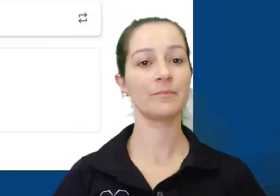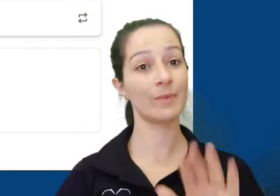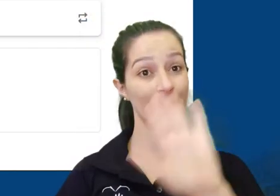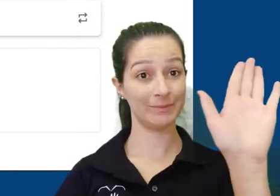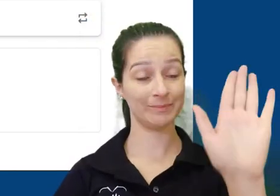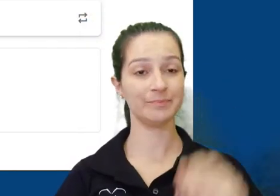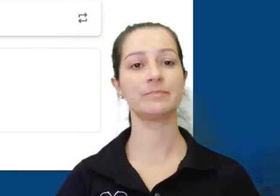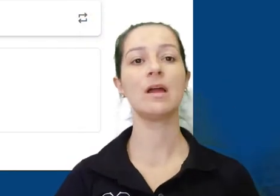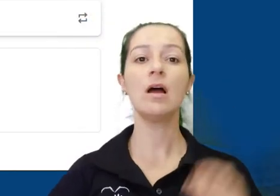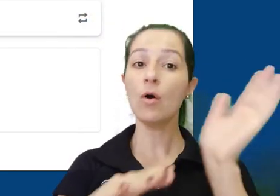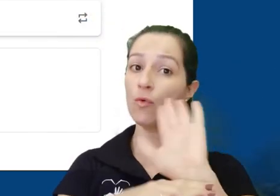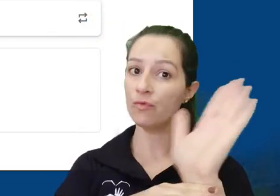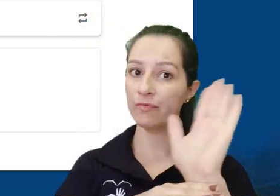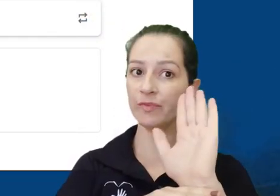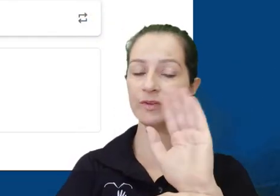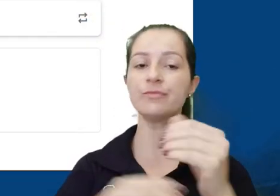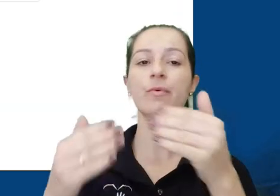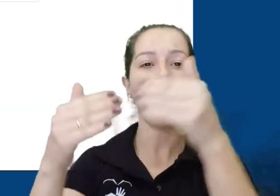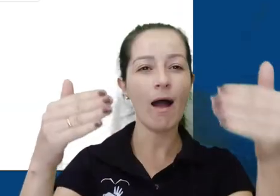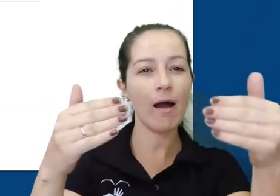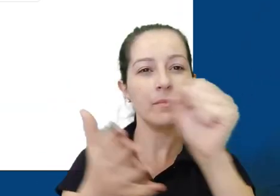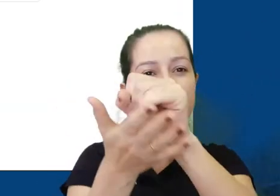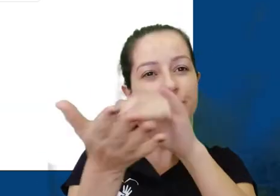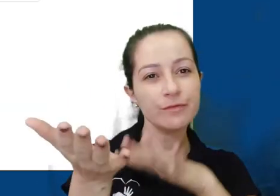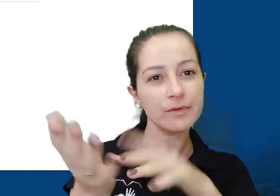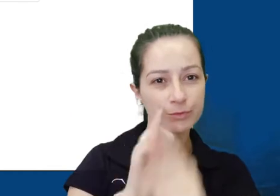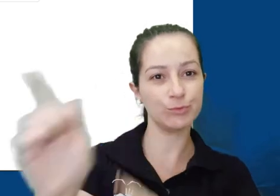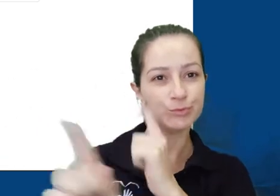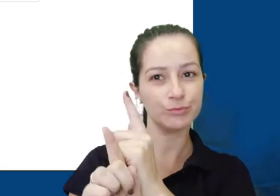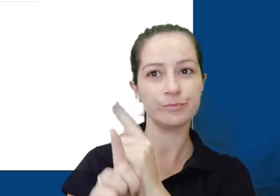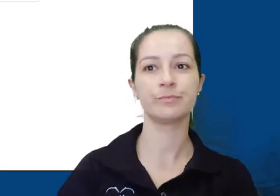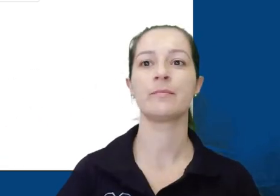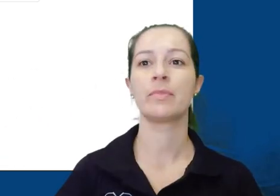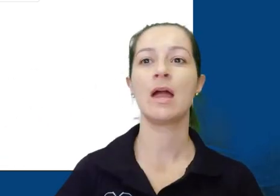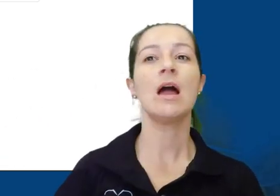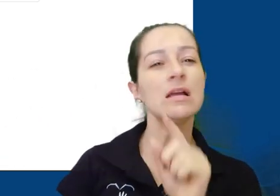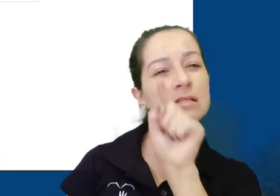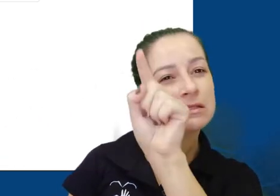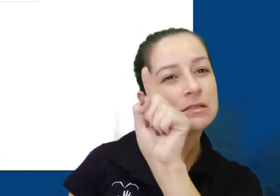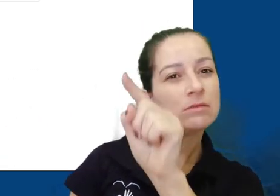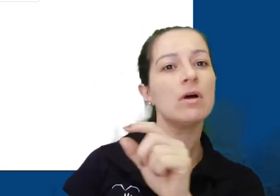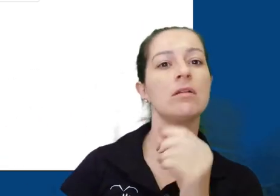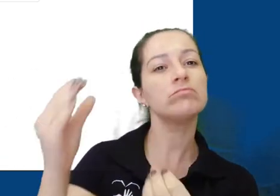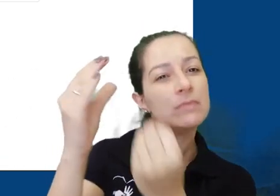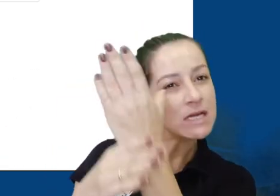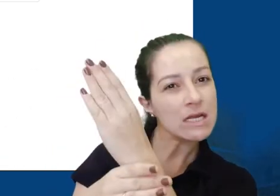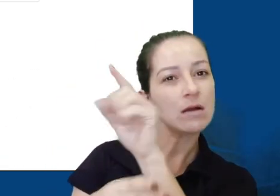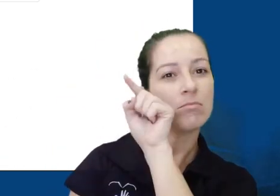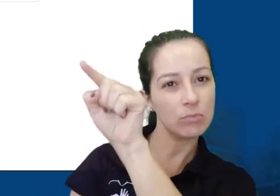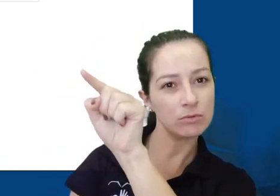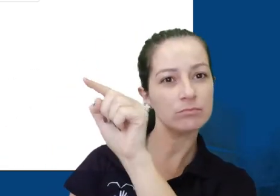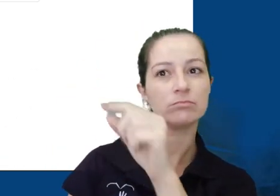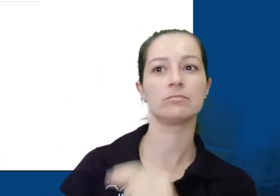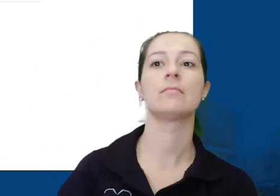o Olá Neste vídeo vamos entrar na área de atividade do Google crédito logo no cabeçalho superior nesta aba algumas opções à